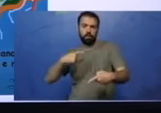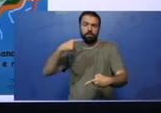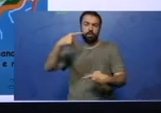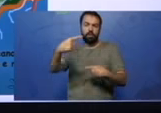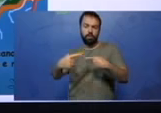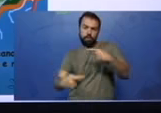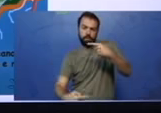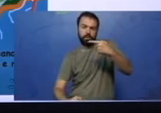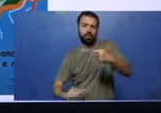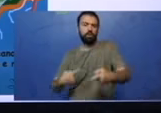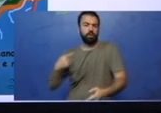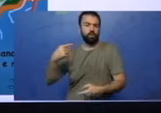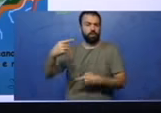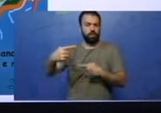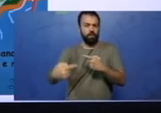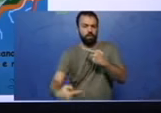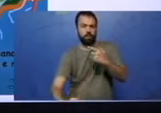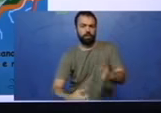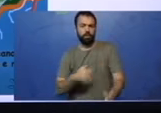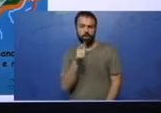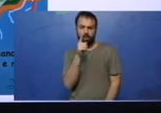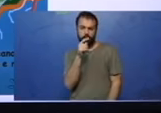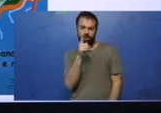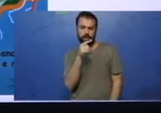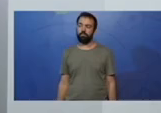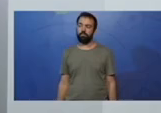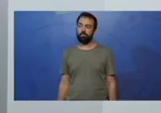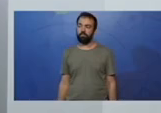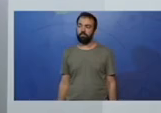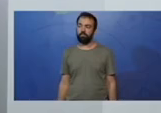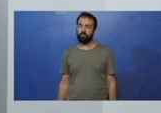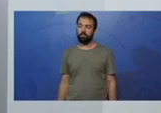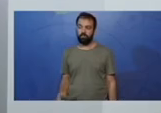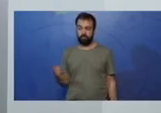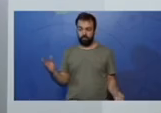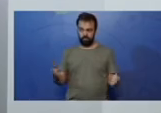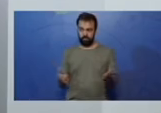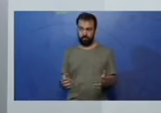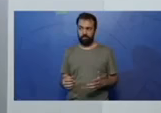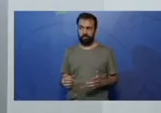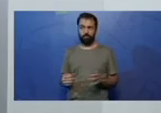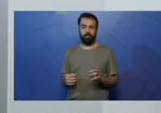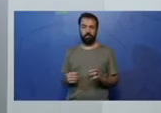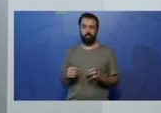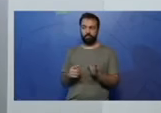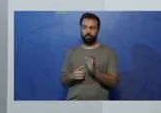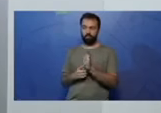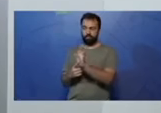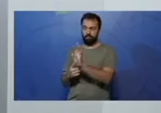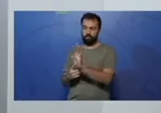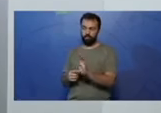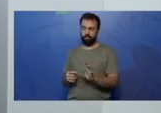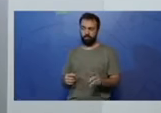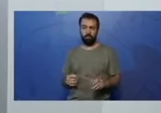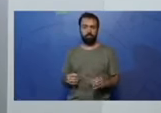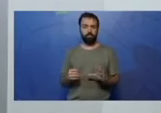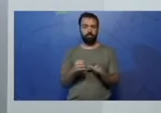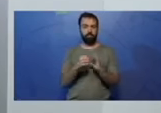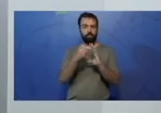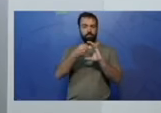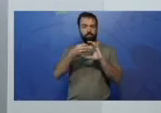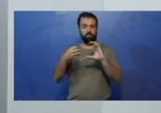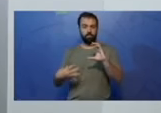também nos mares e rios. Pessoal, agora nós vamos falar sobre as